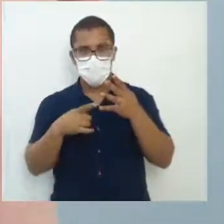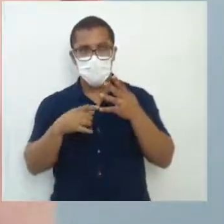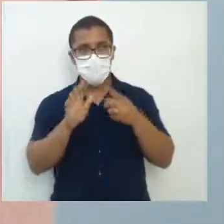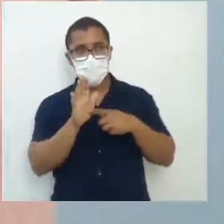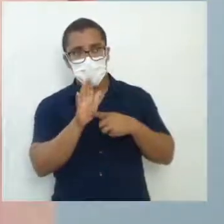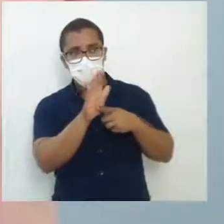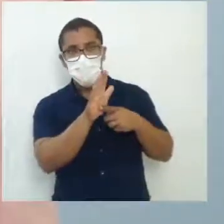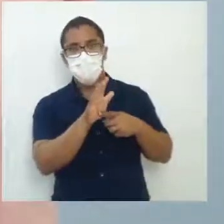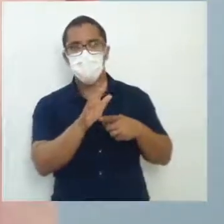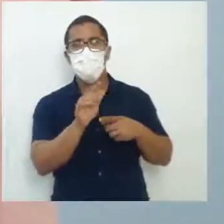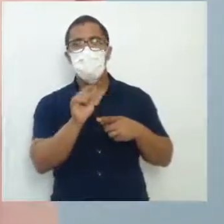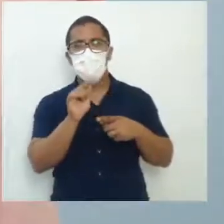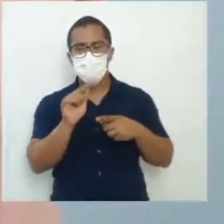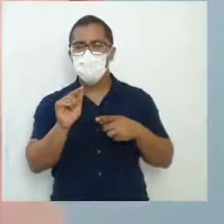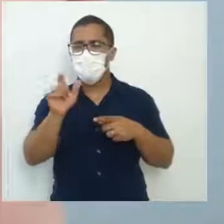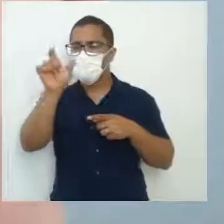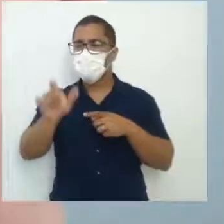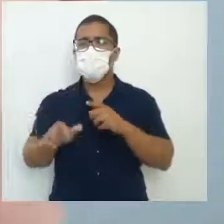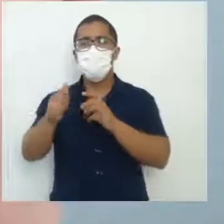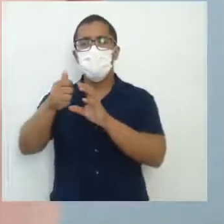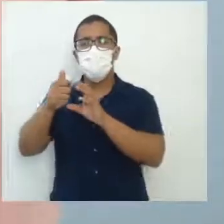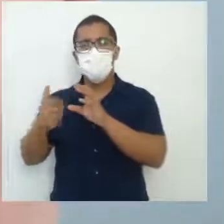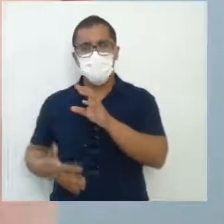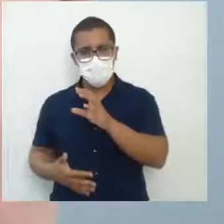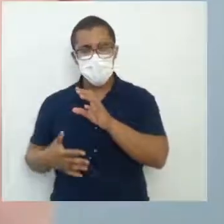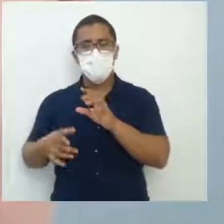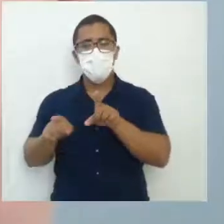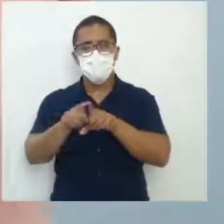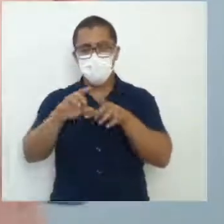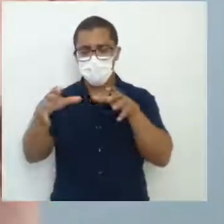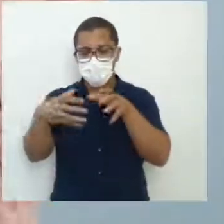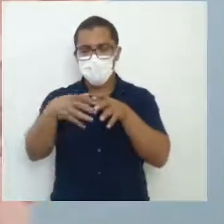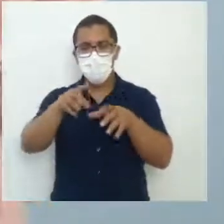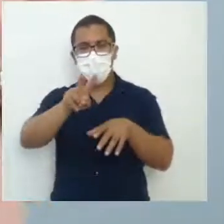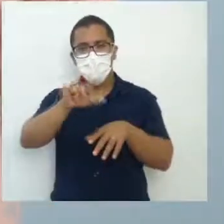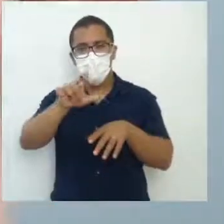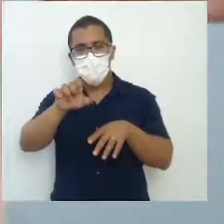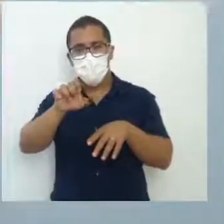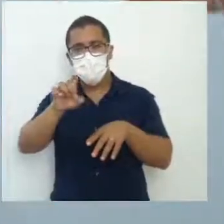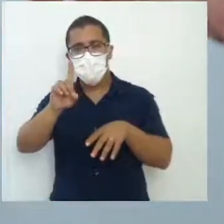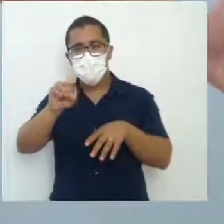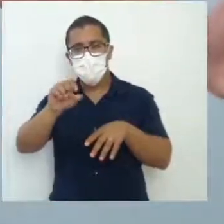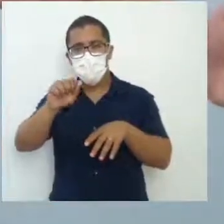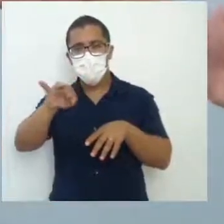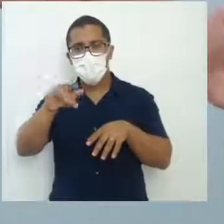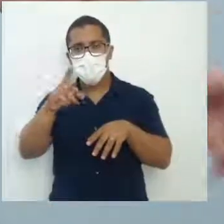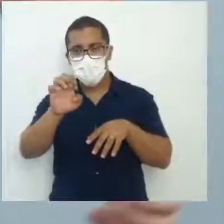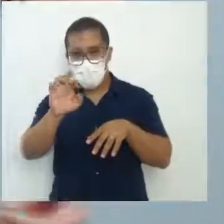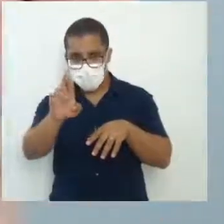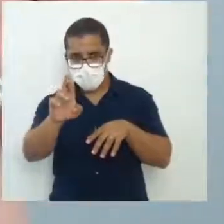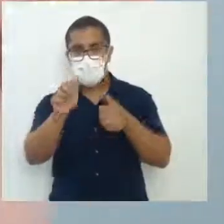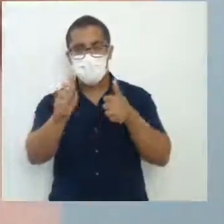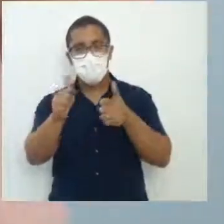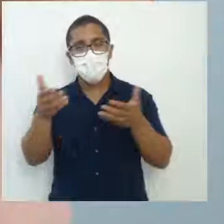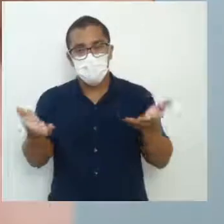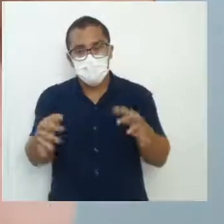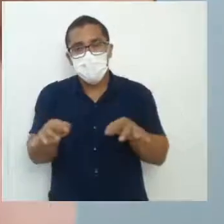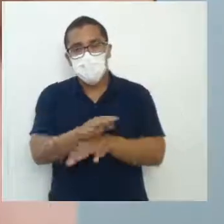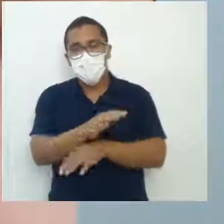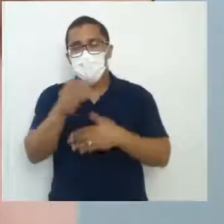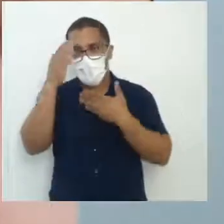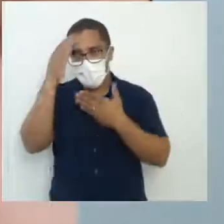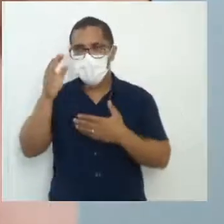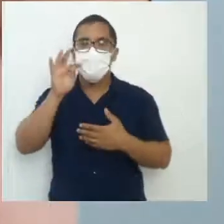professor o histórico, as características do Vale do Amanhecer. Certo? Por hoje é só. E agradeço aqui a